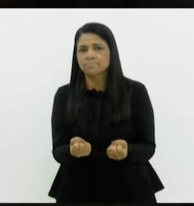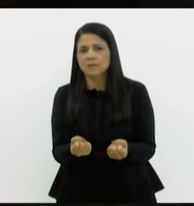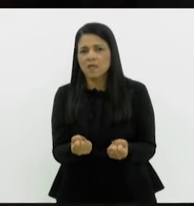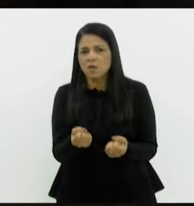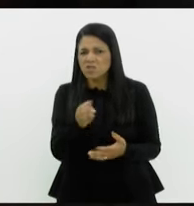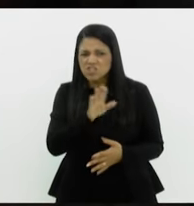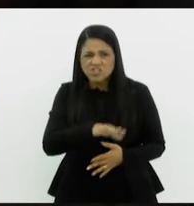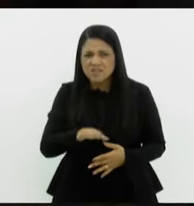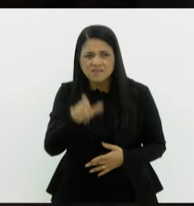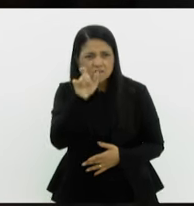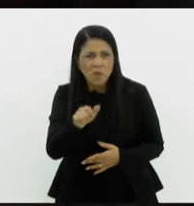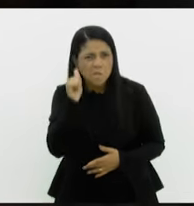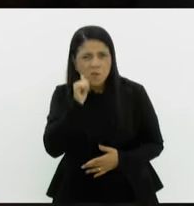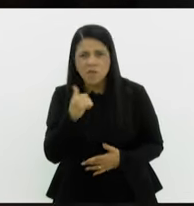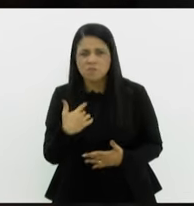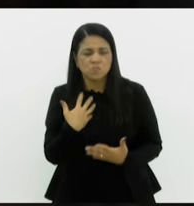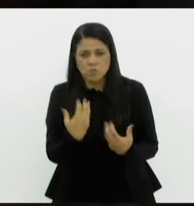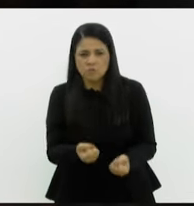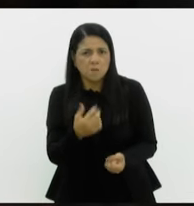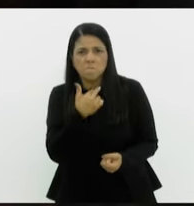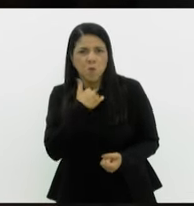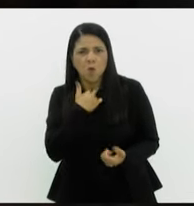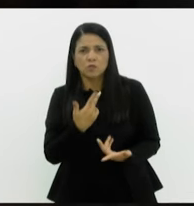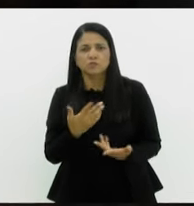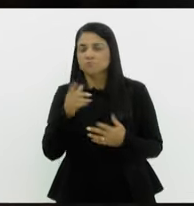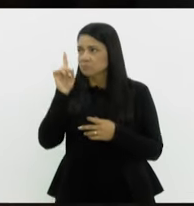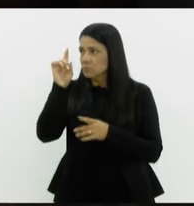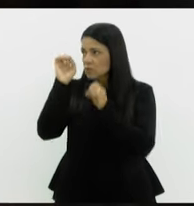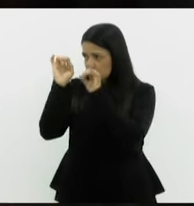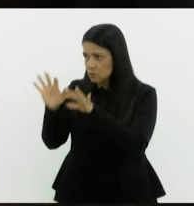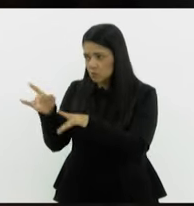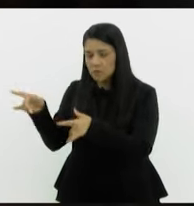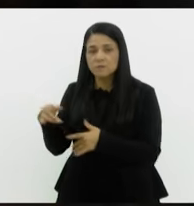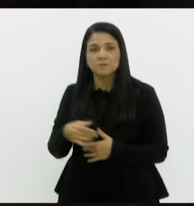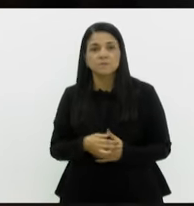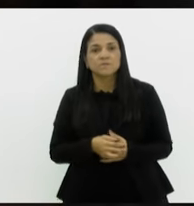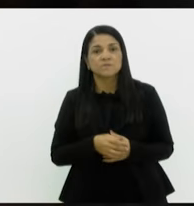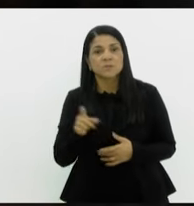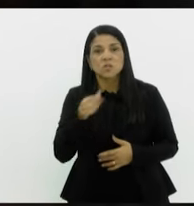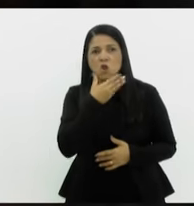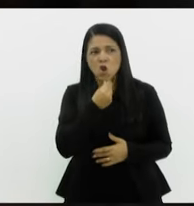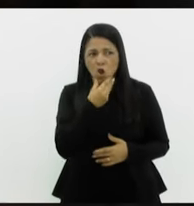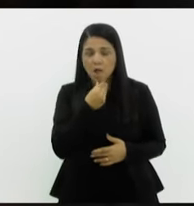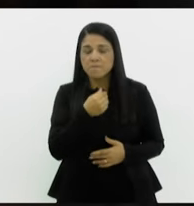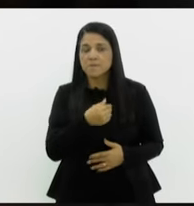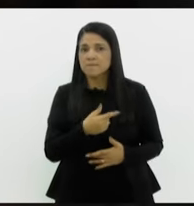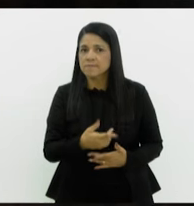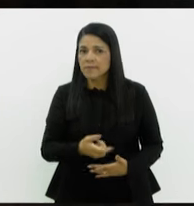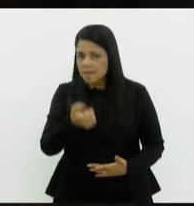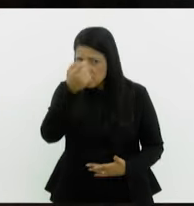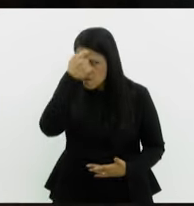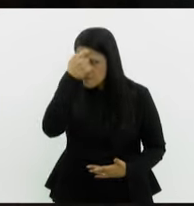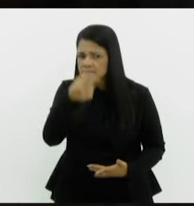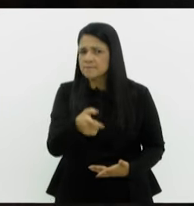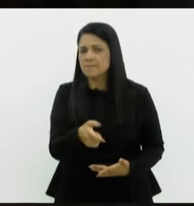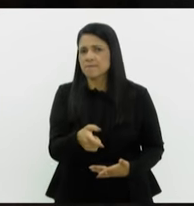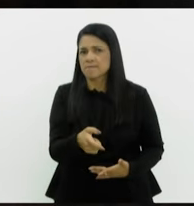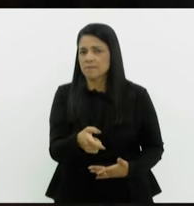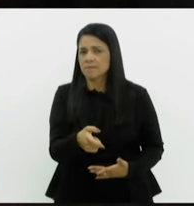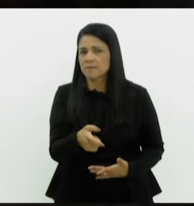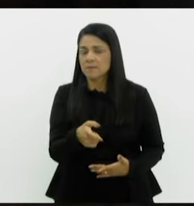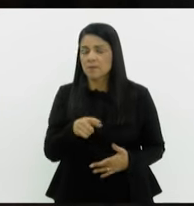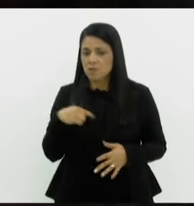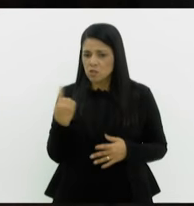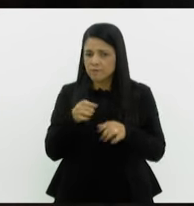tá bom? Muito obrigado, que Deus abençoe. E que esses homens tenham juízo, certo? E que o parlamento aqui